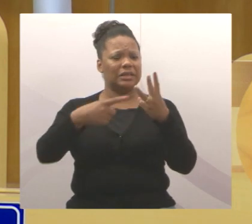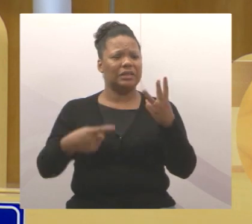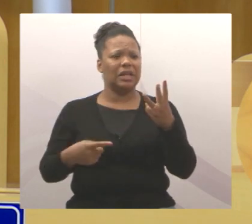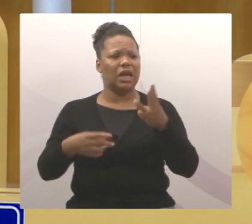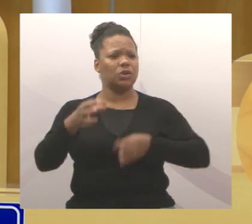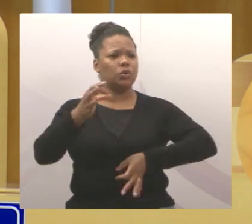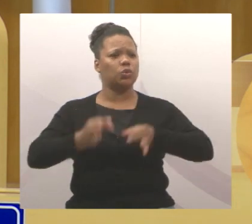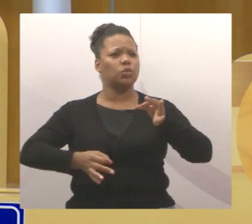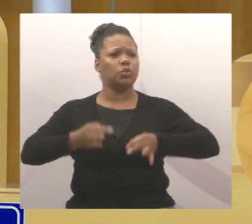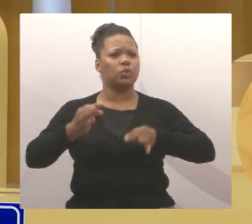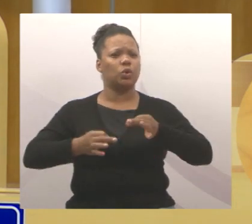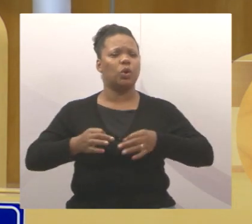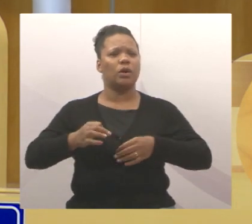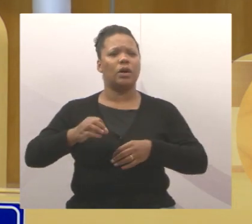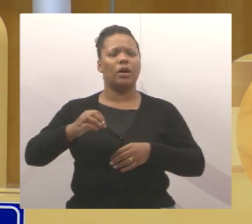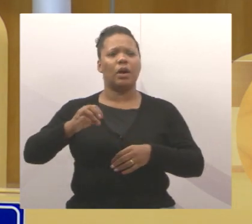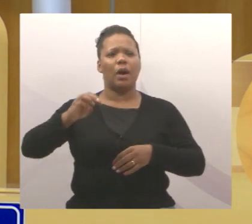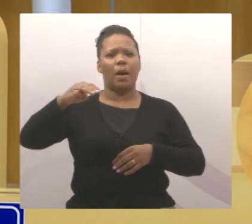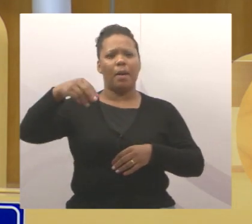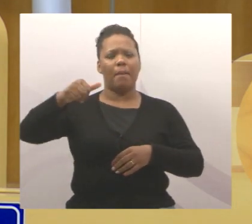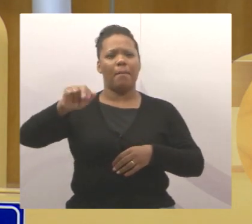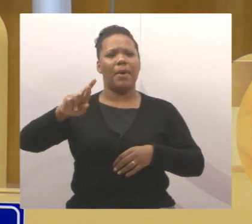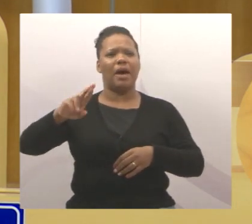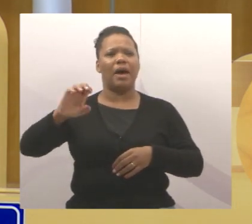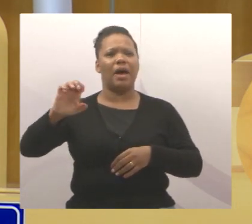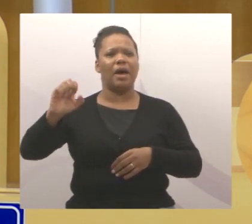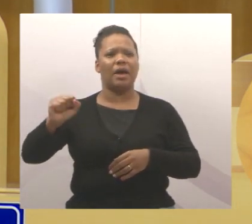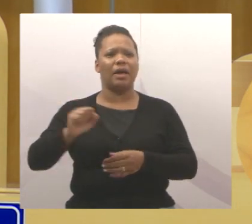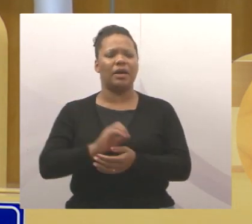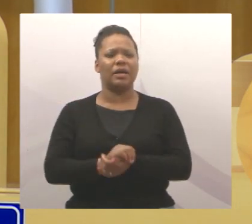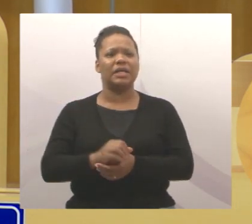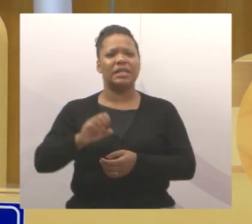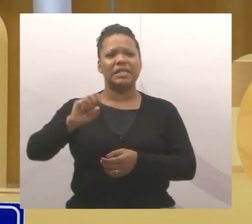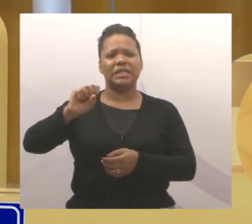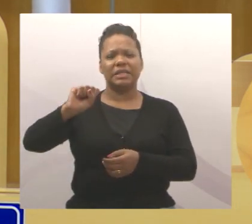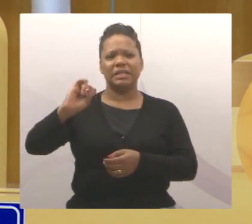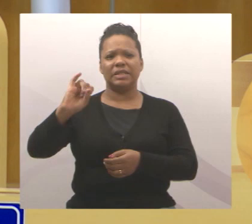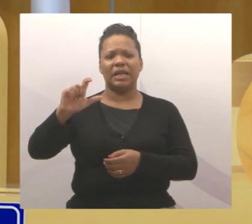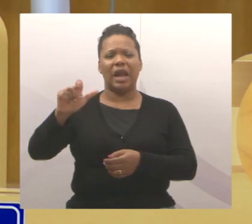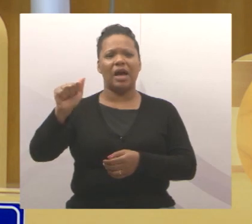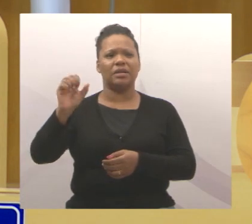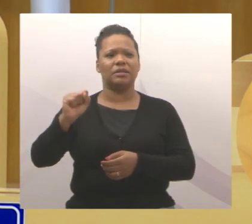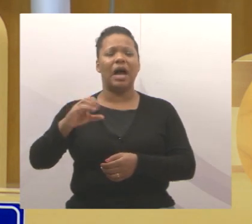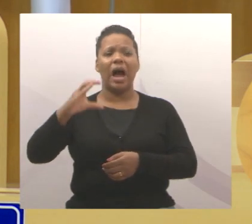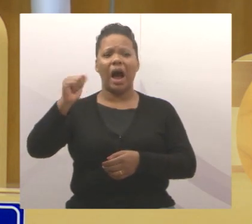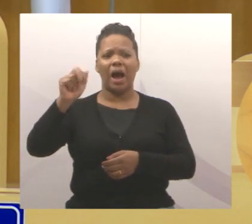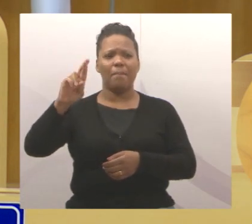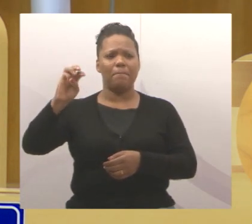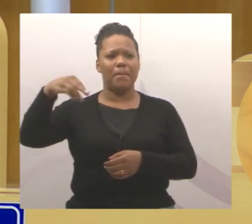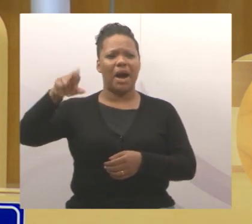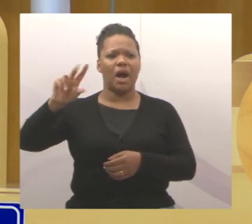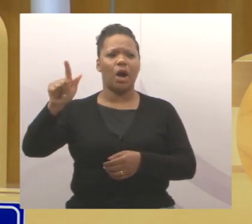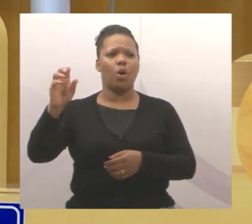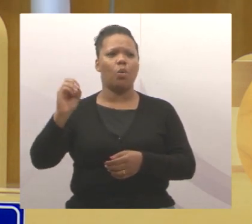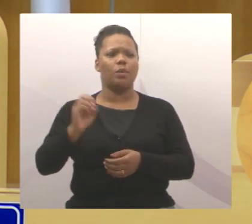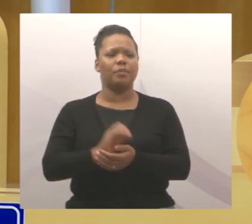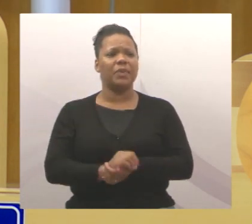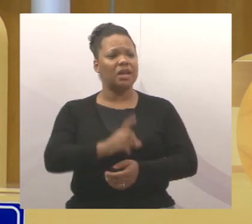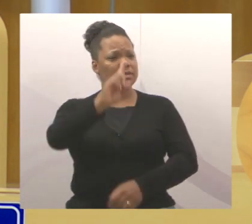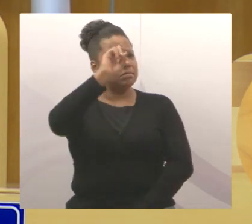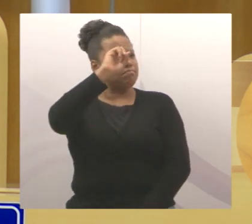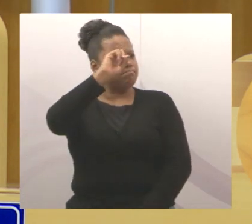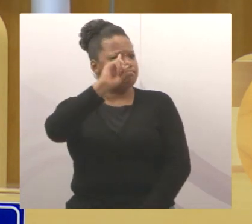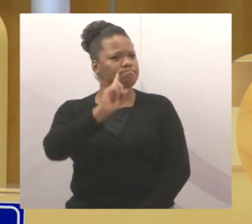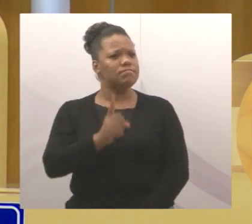desembargadores, Dr. Barreio Inti, Dr. Encimas Manfré e Dr. Camargo Pereira,